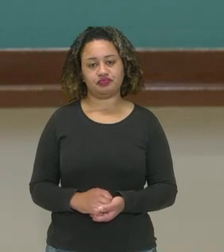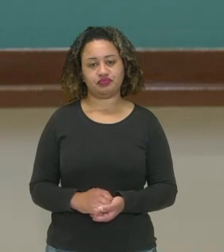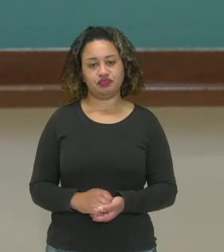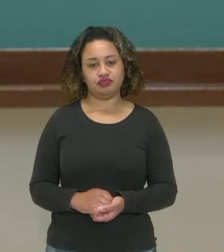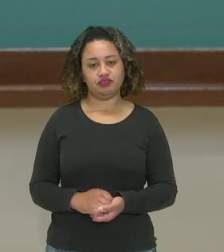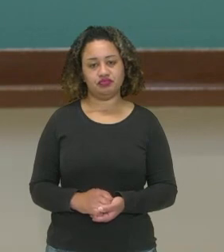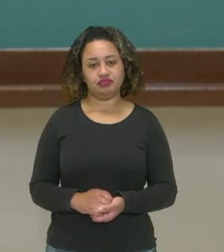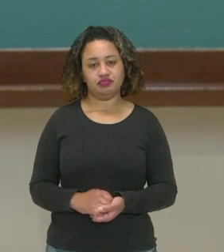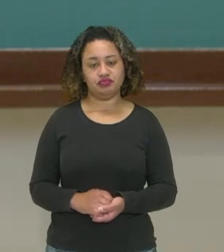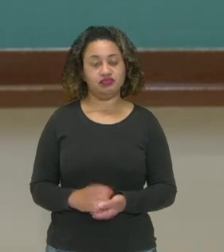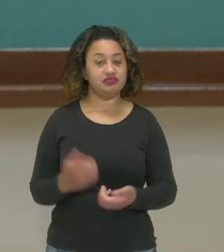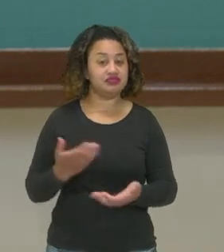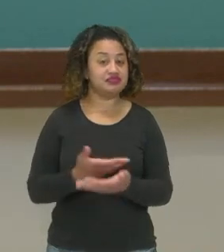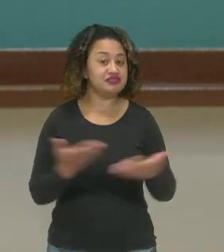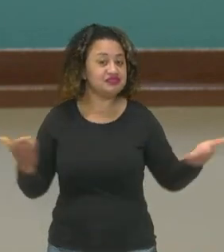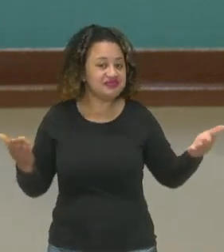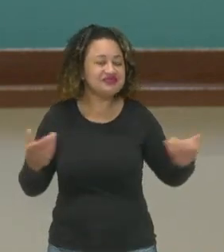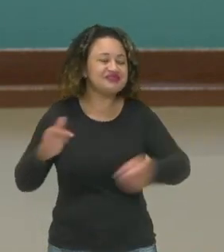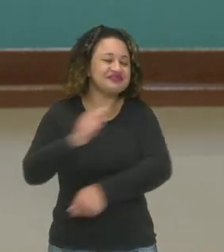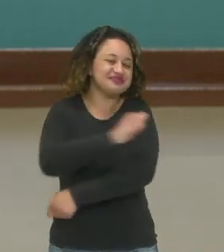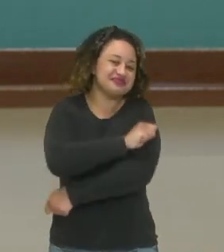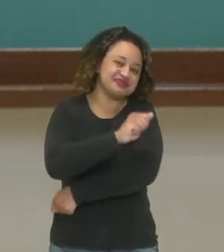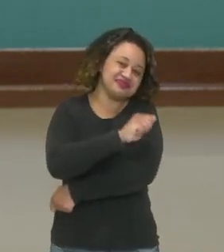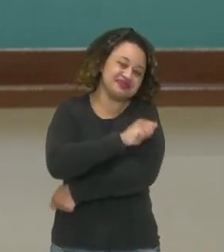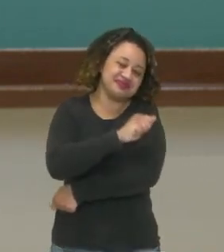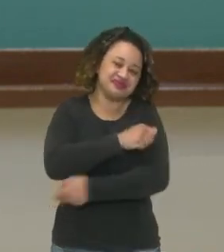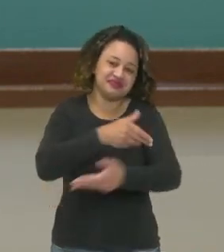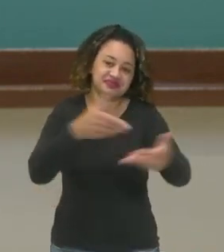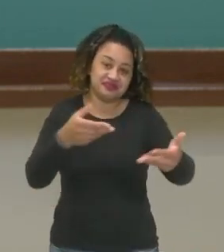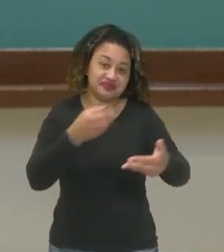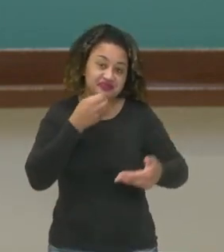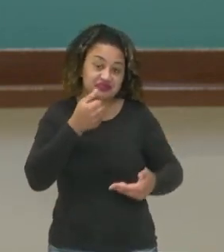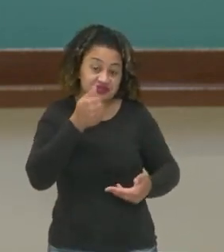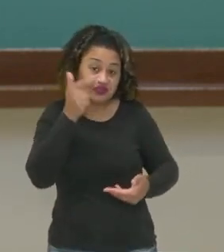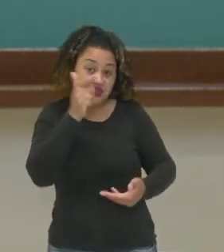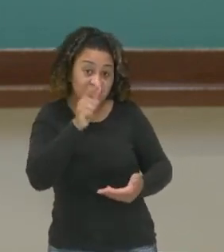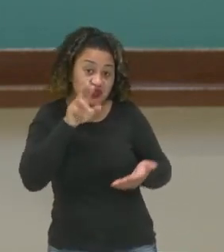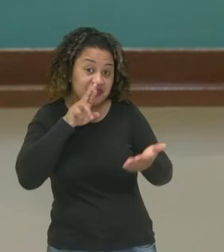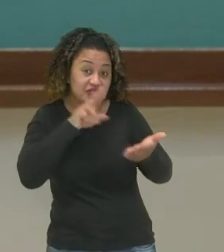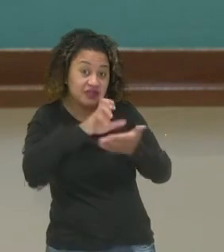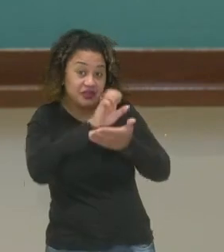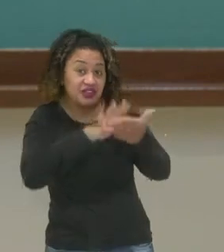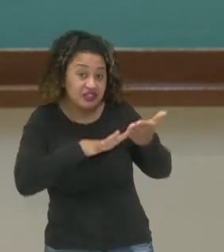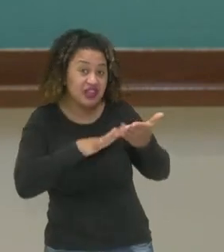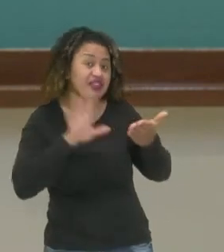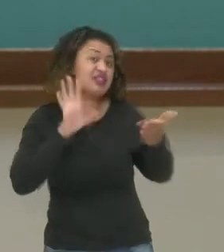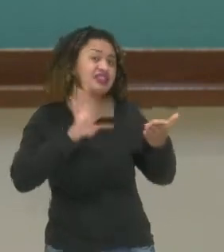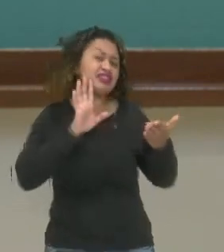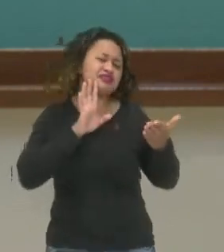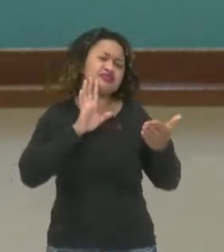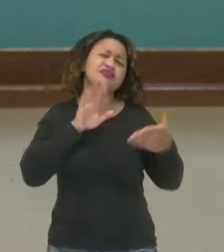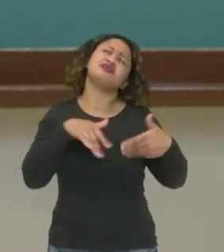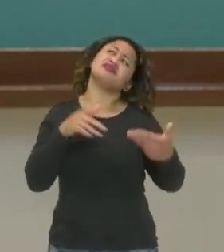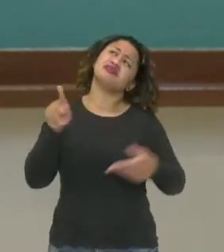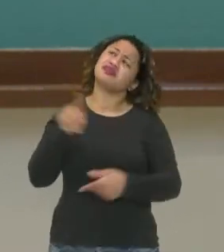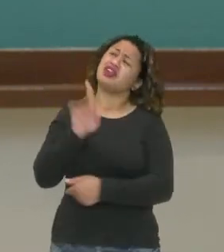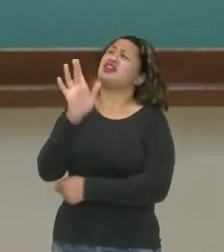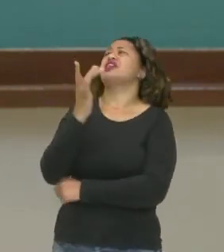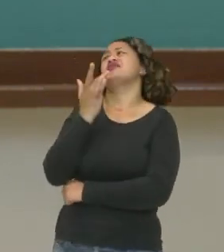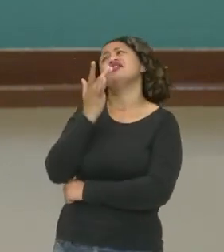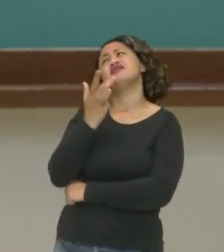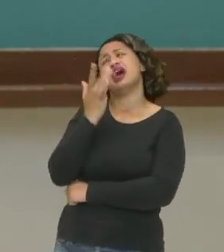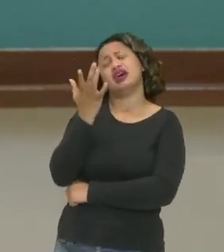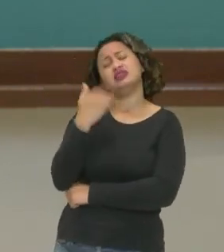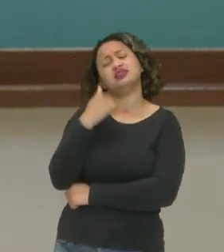E daí, minha querida? E daí, meu querido? Tudo bem? Conseguiram fazer bem legal essa aí? Ô, professor, essa aí estava fácil. Essa